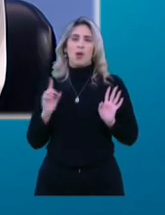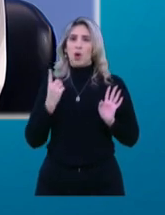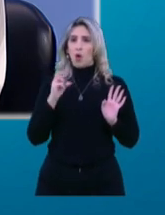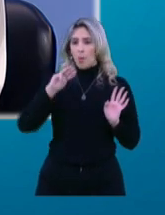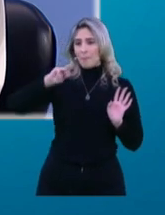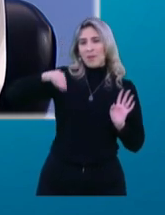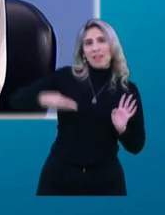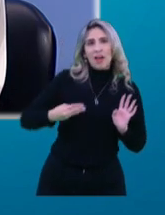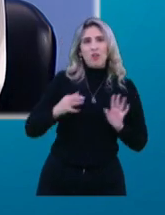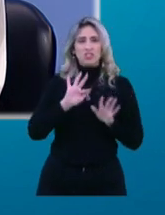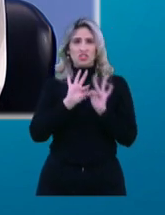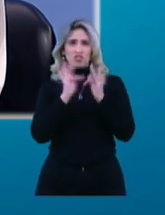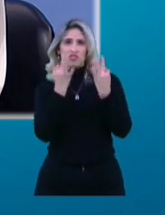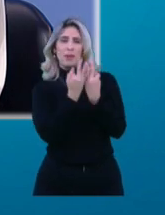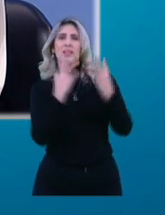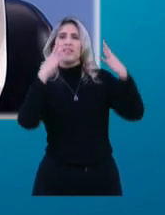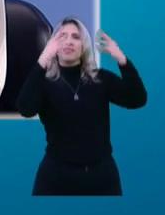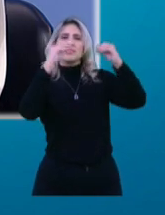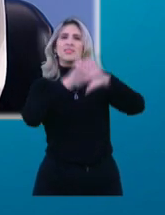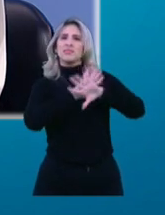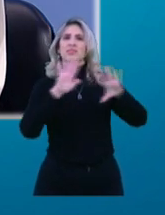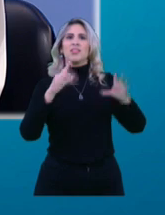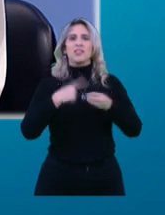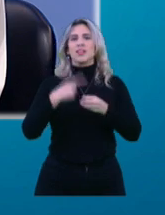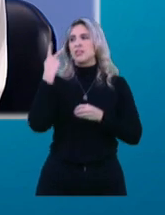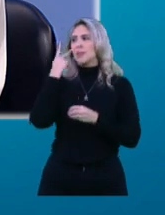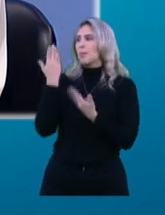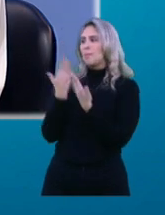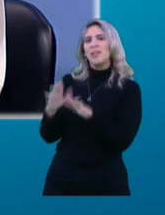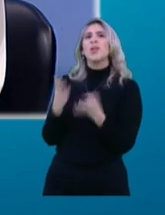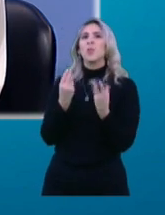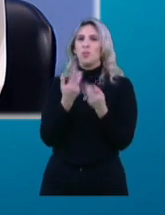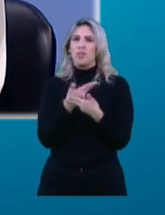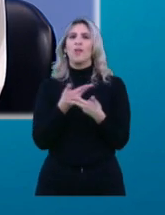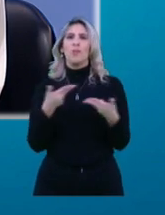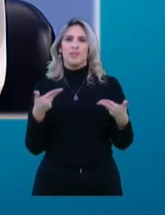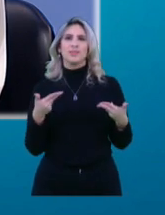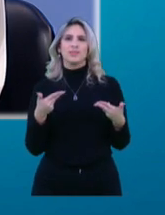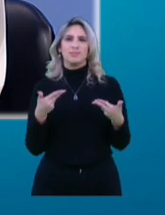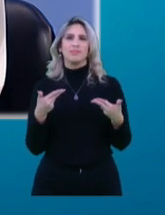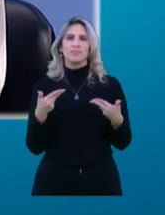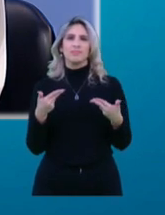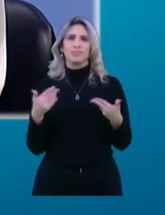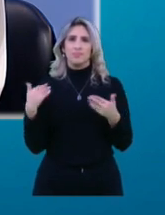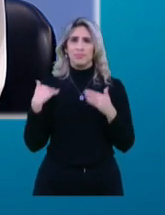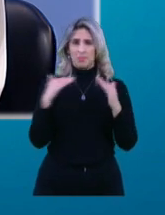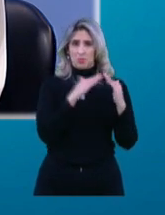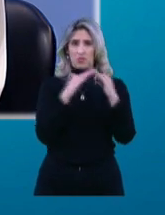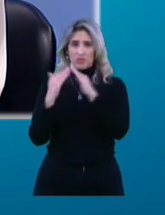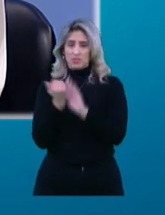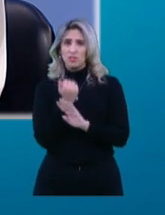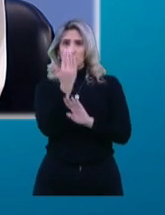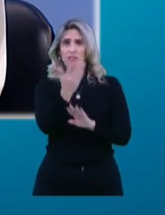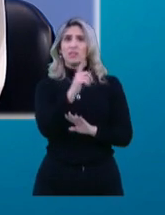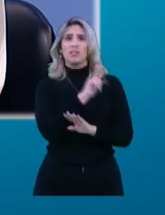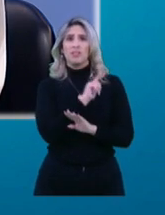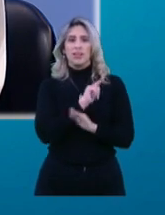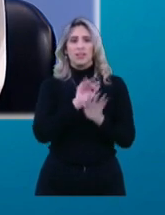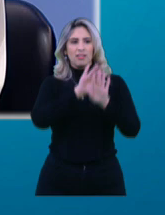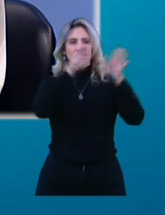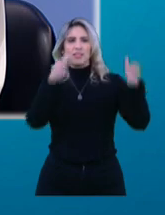1 milhão de famílias que ficaram sem luz na cidade de São Paulo perderam muita coisa. Meu vizinho da frente tem um food